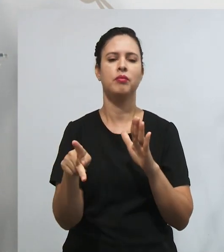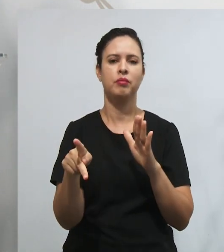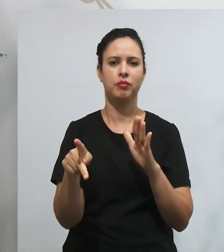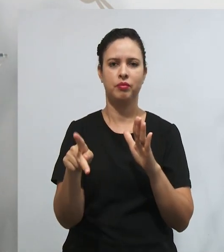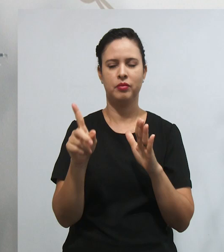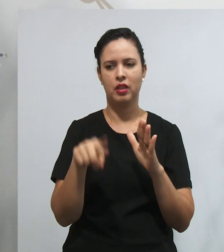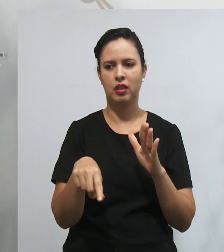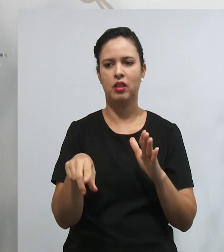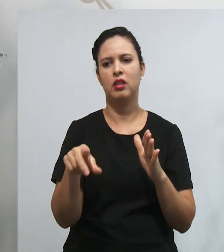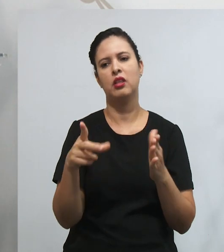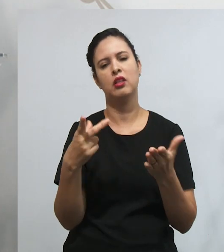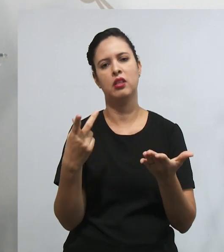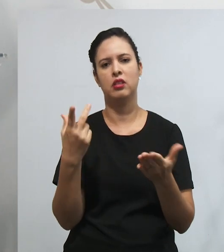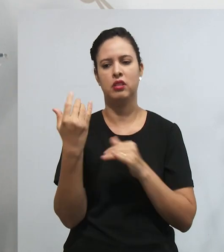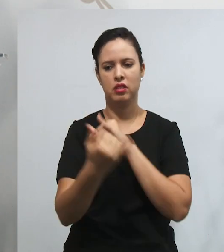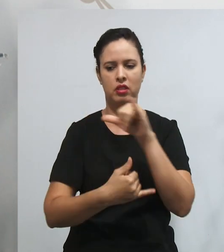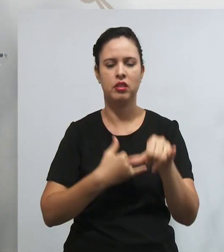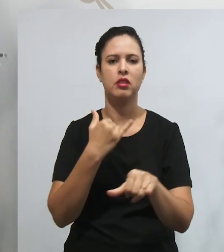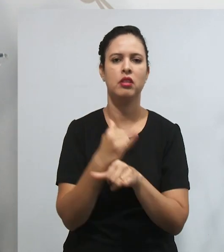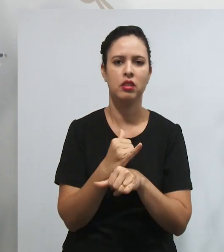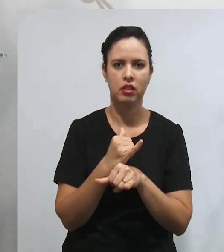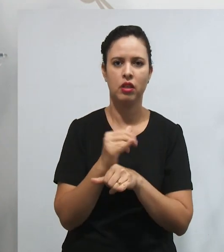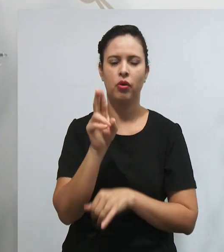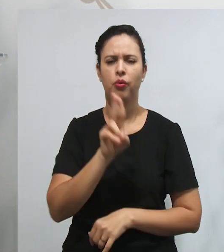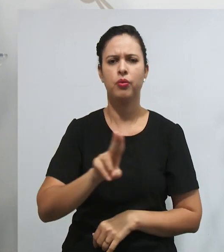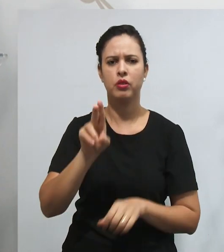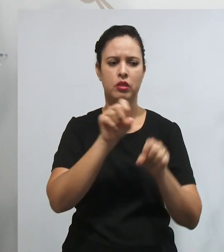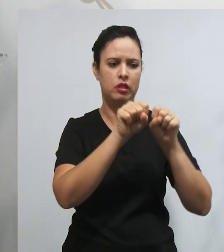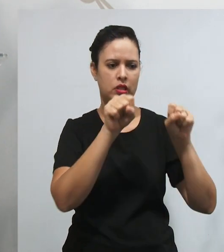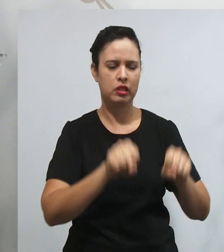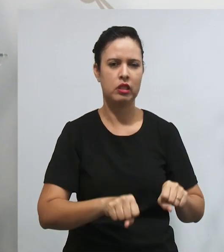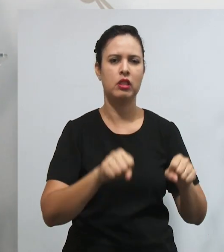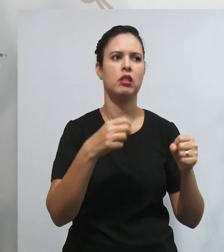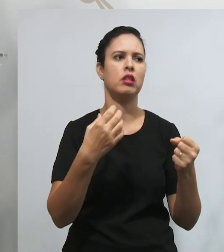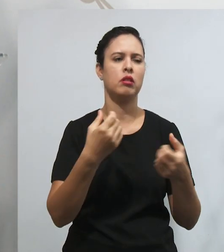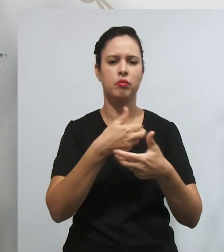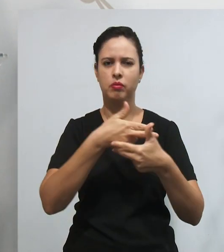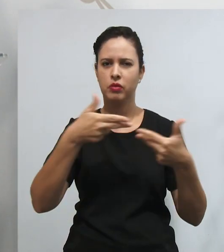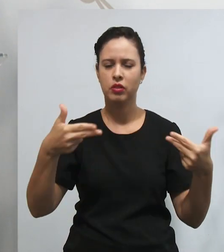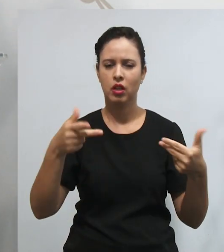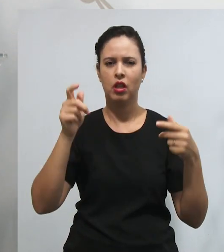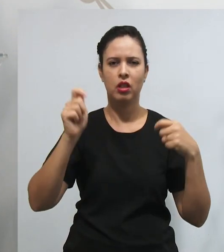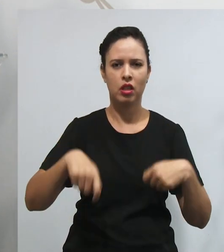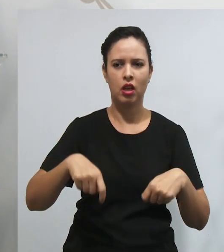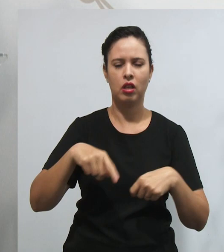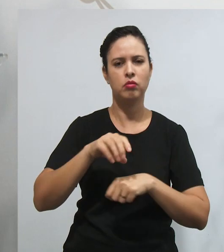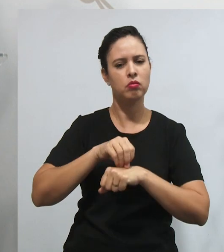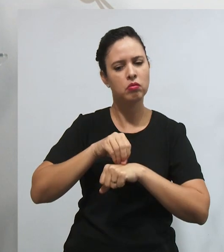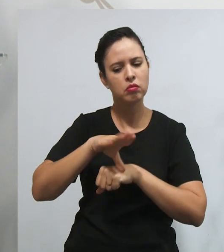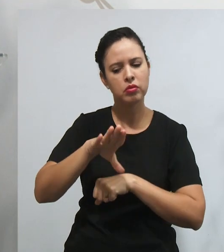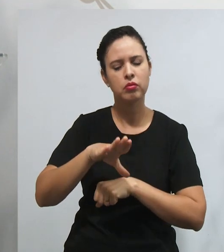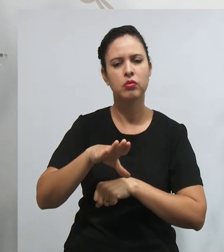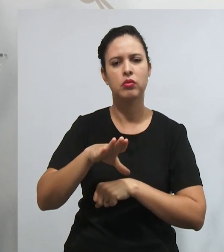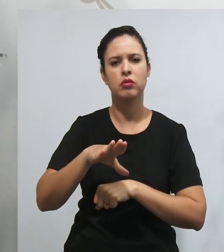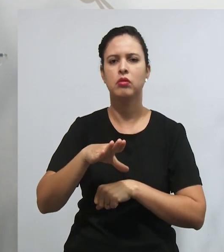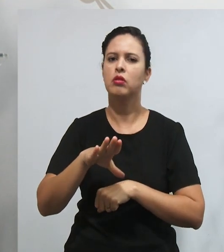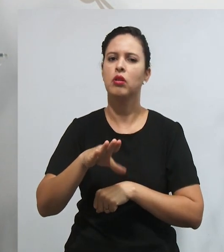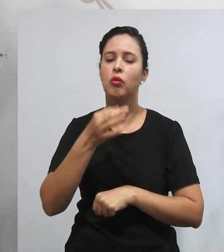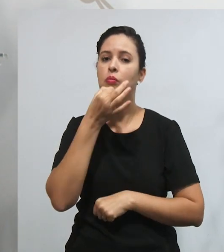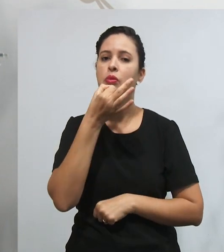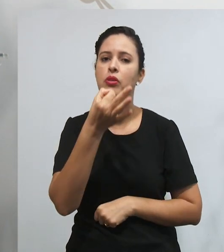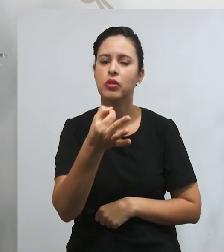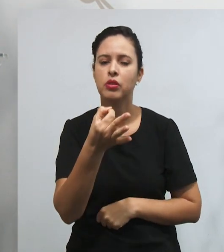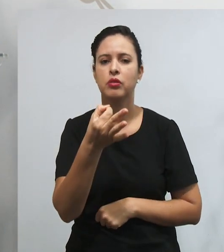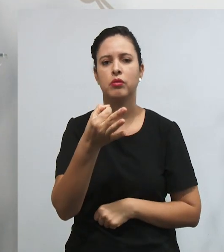neurais, utilizando algumas tecnologias, elas conseguem sugerir melhorias. Ela não chega a tomar a decisão de forma autônoma